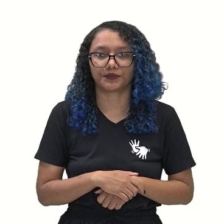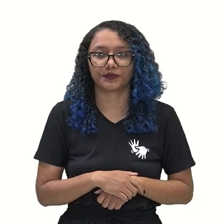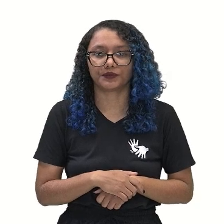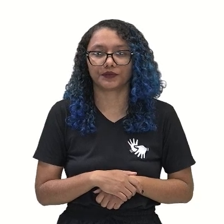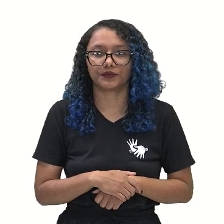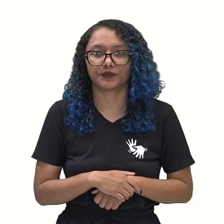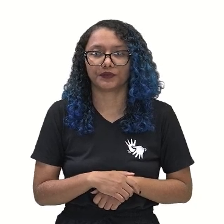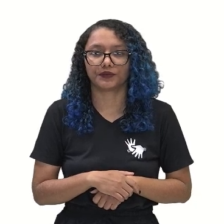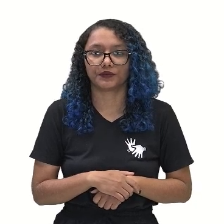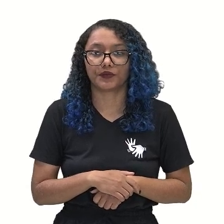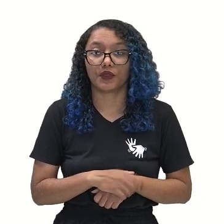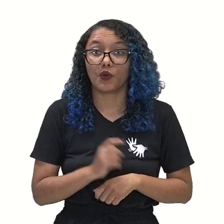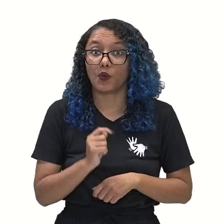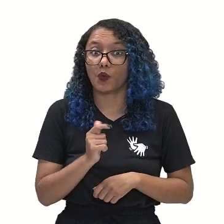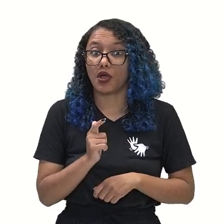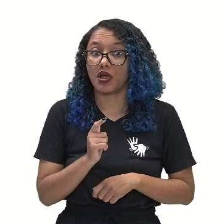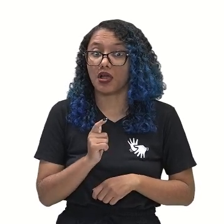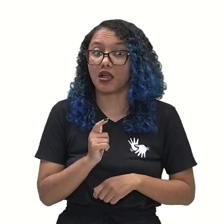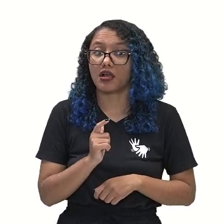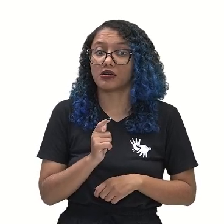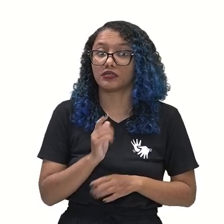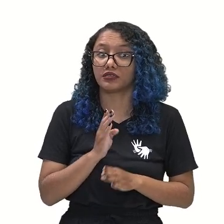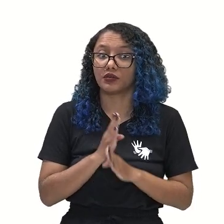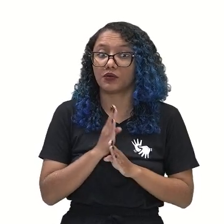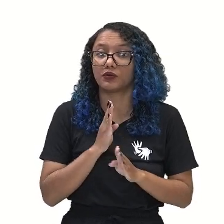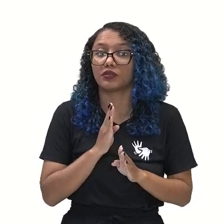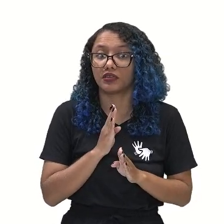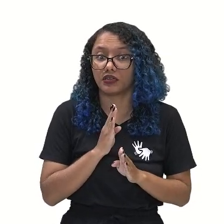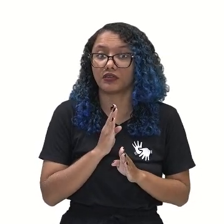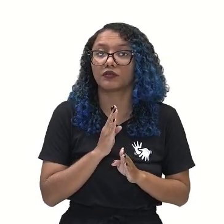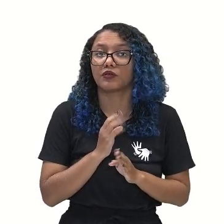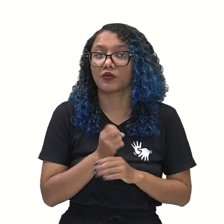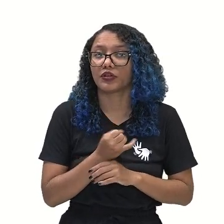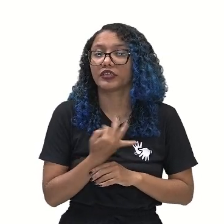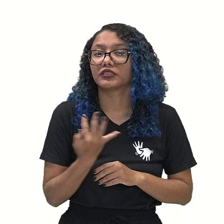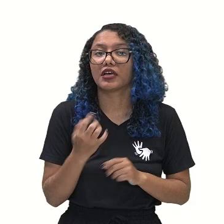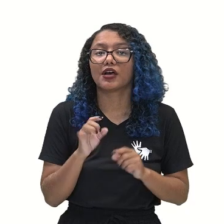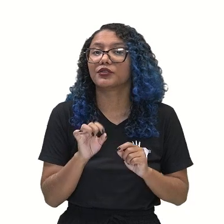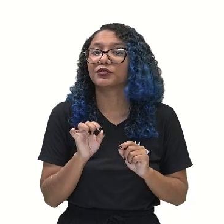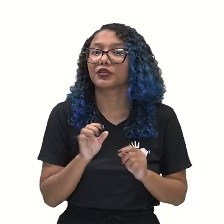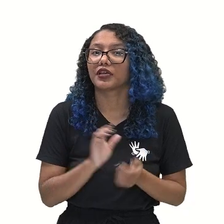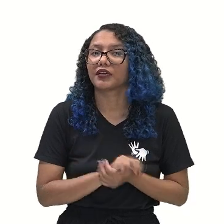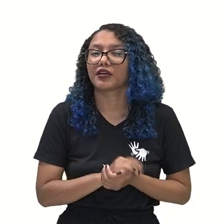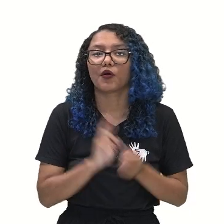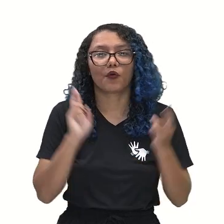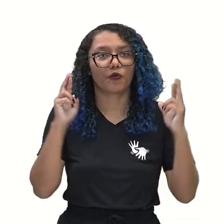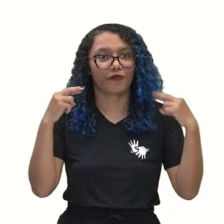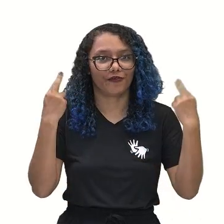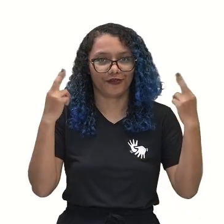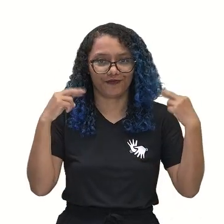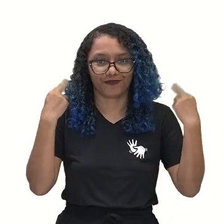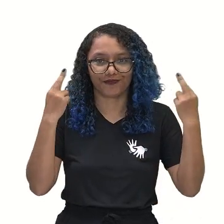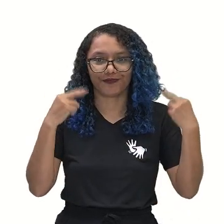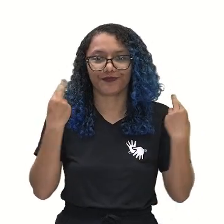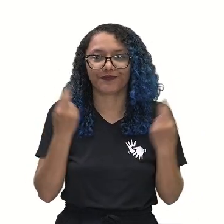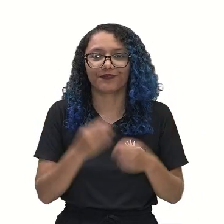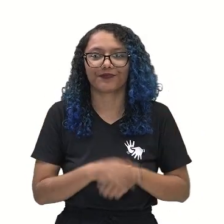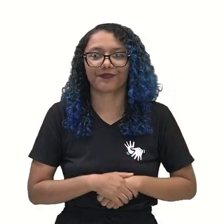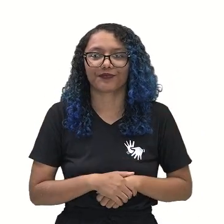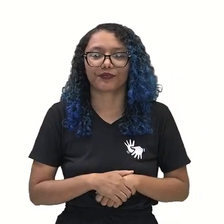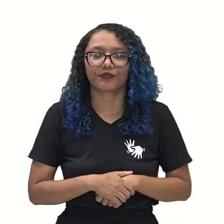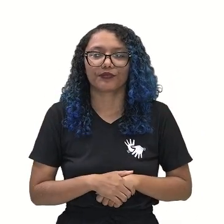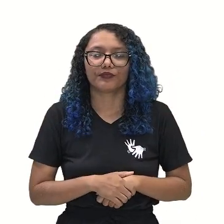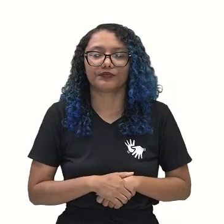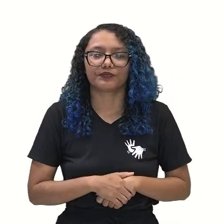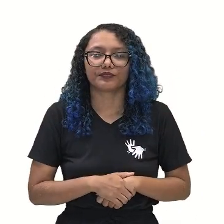estamos quase encontrando a quantidade de ovelhas, né? Então, sabendo que